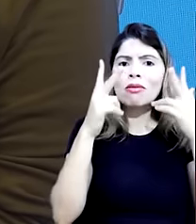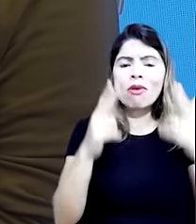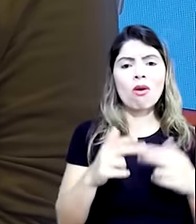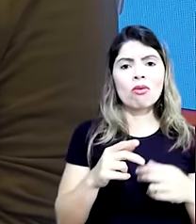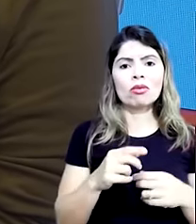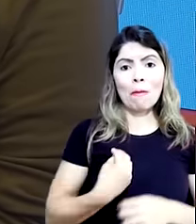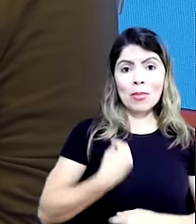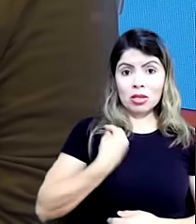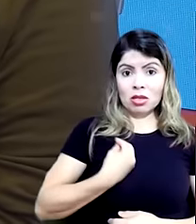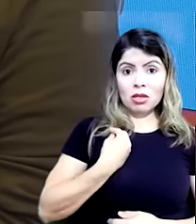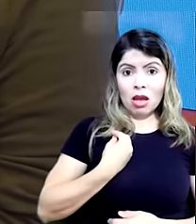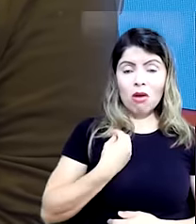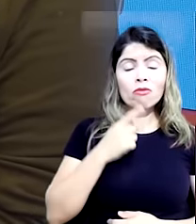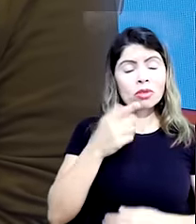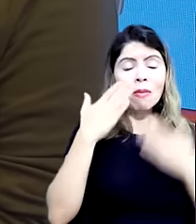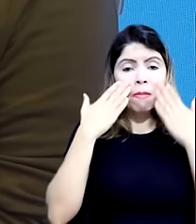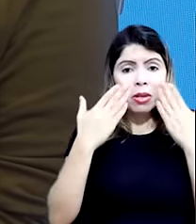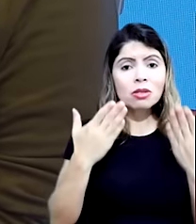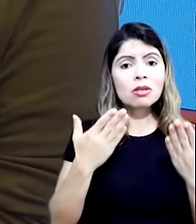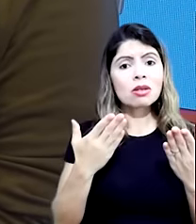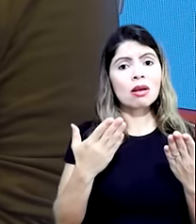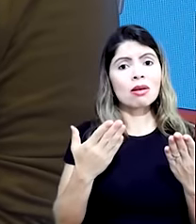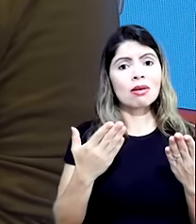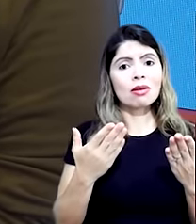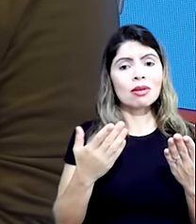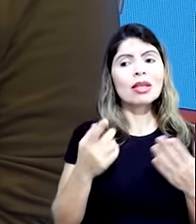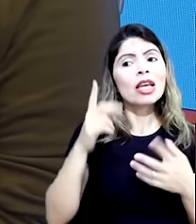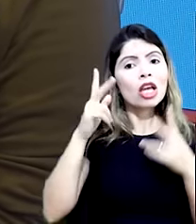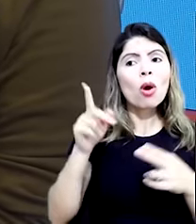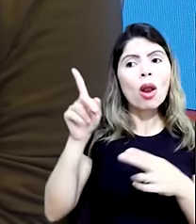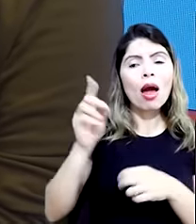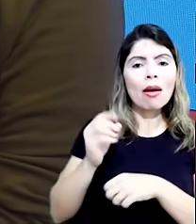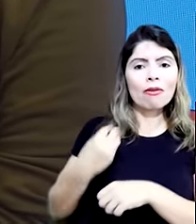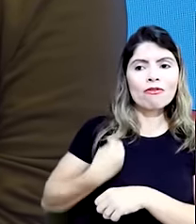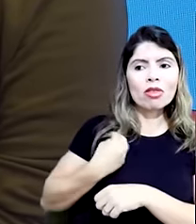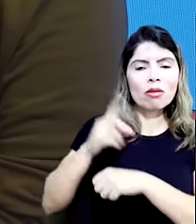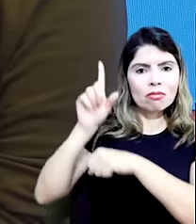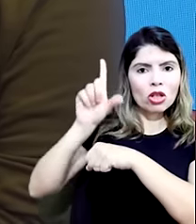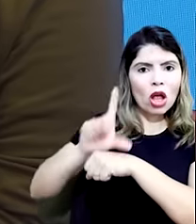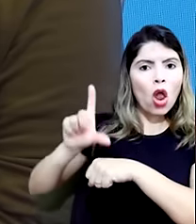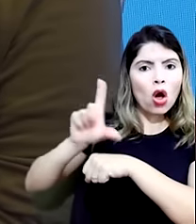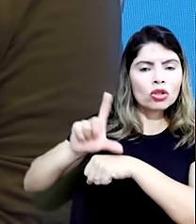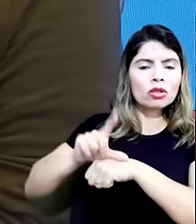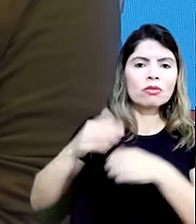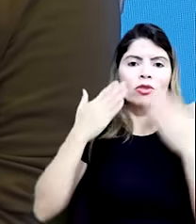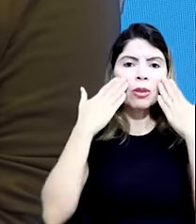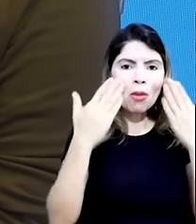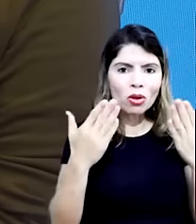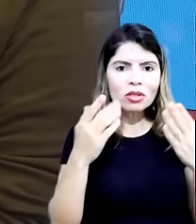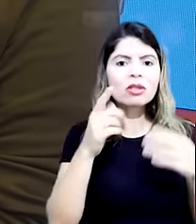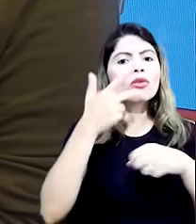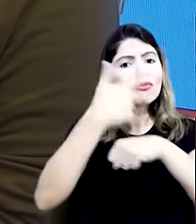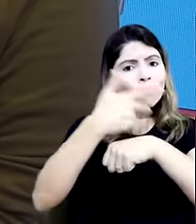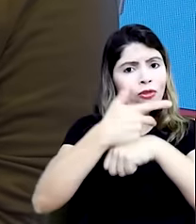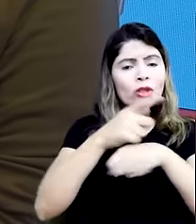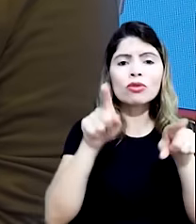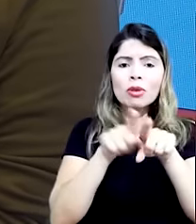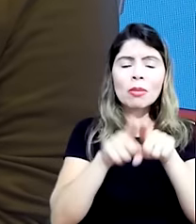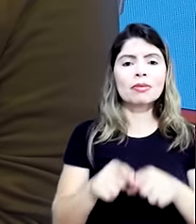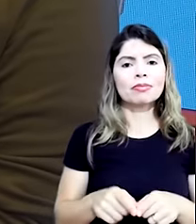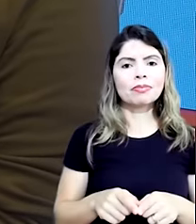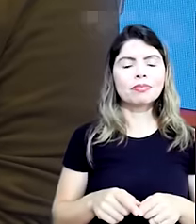presencial você tem que aparecer ali pro pessoal porque é o e é o que gera conexão é o que as pessoas gostam e sempre ter e